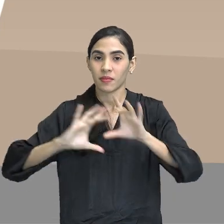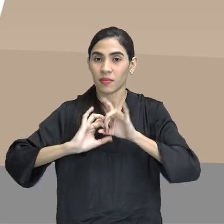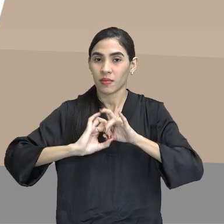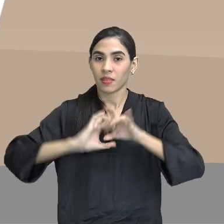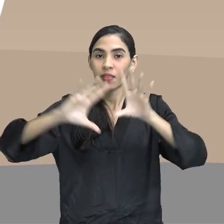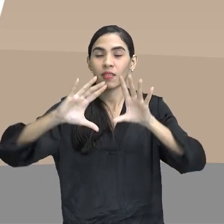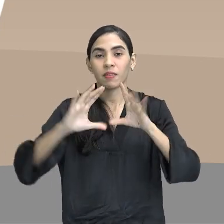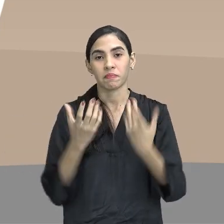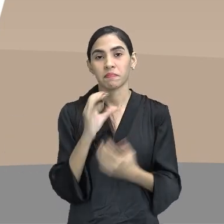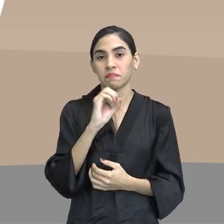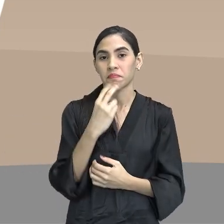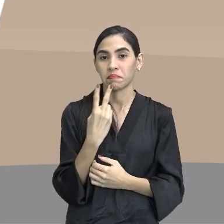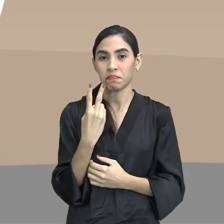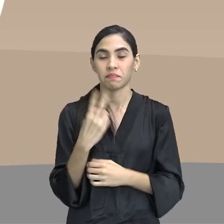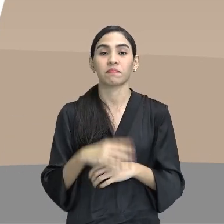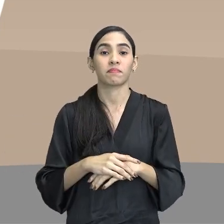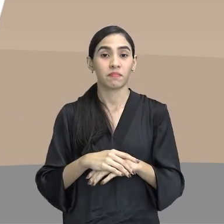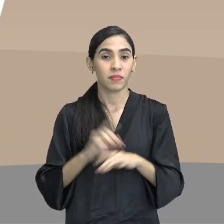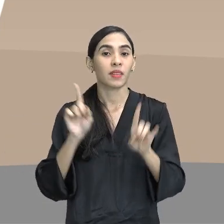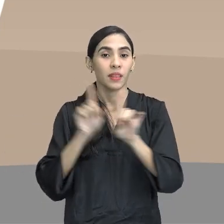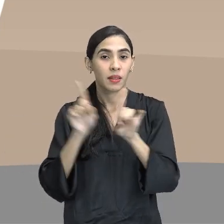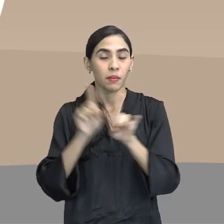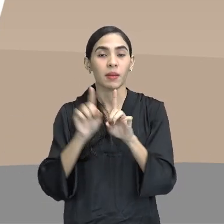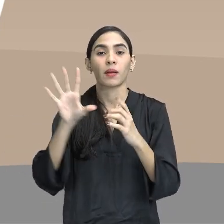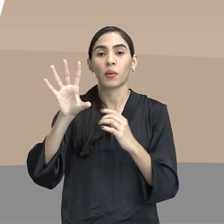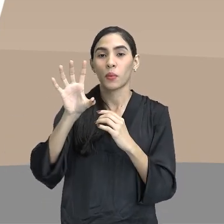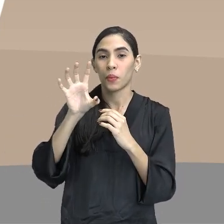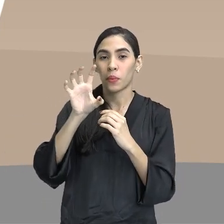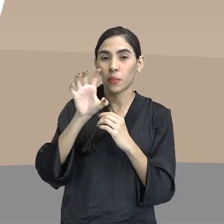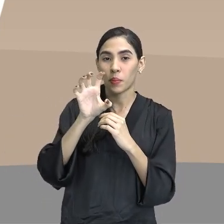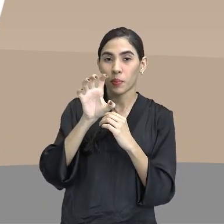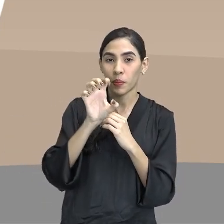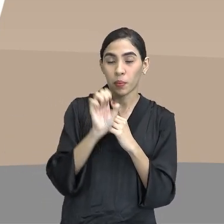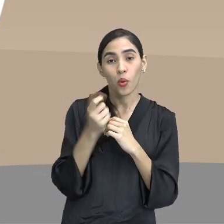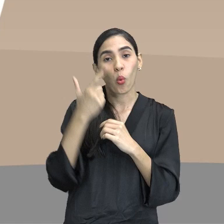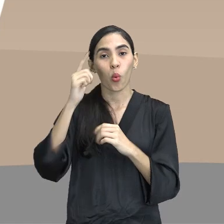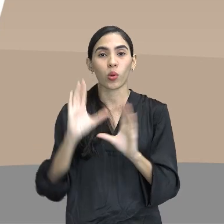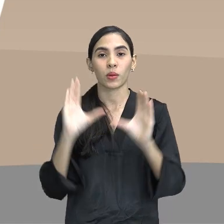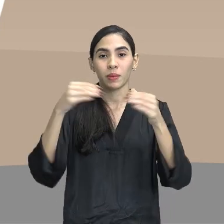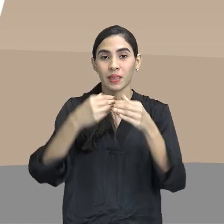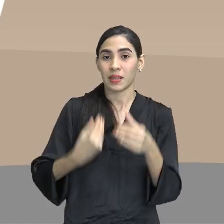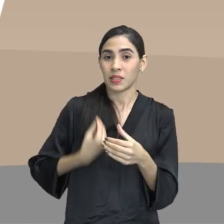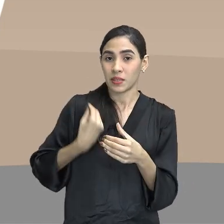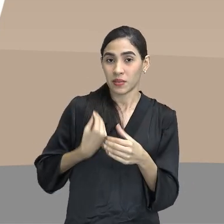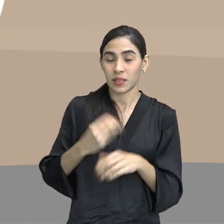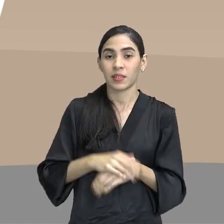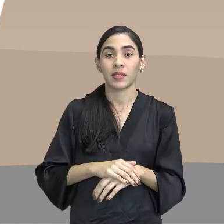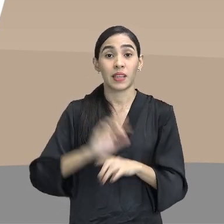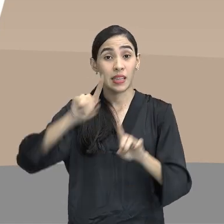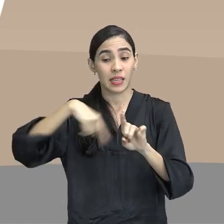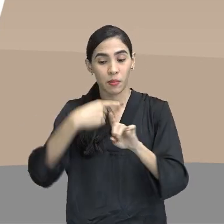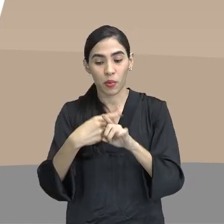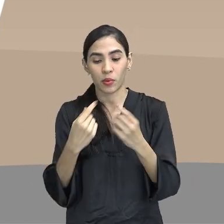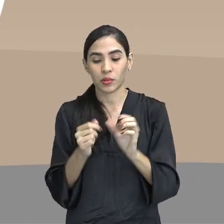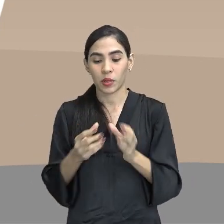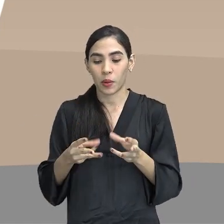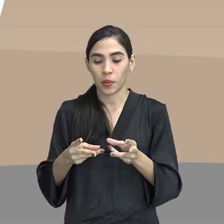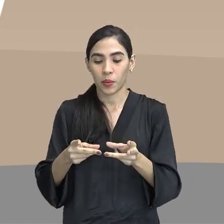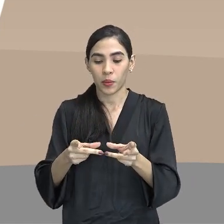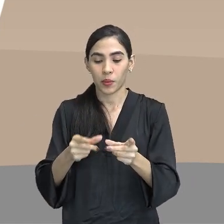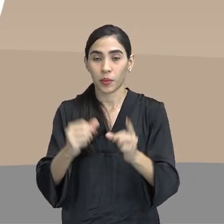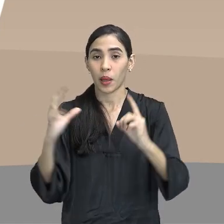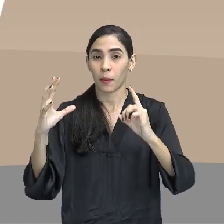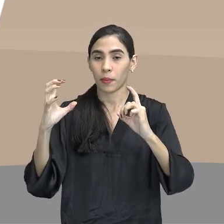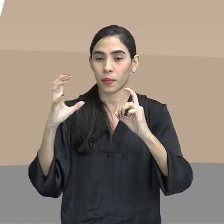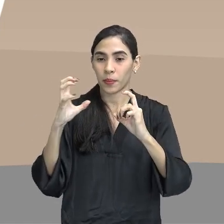gás carbônico na atmosfera, está sendo absorvido de volta por outros seres vivos, né, vem ali para o solo na forma da